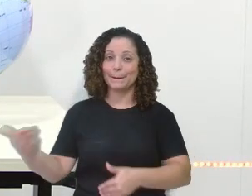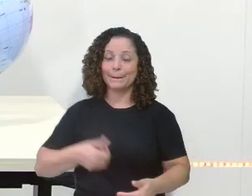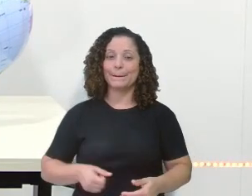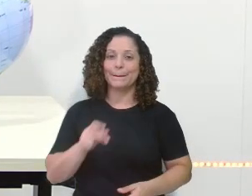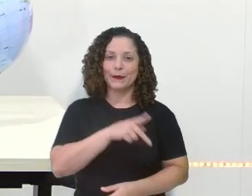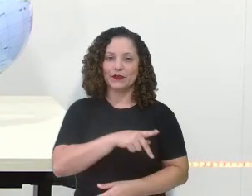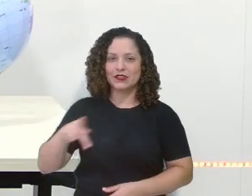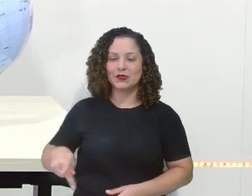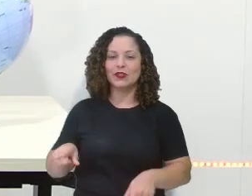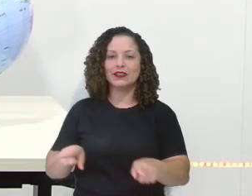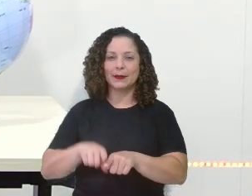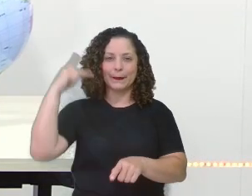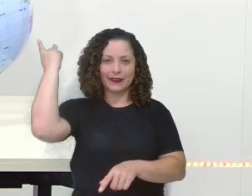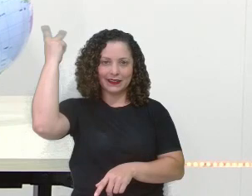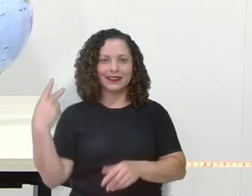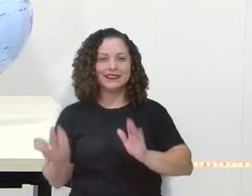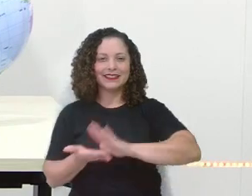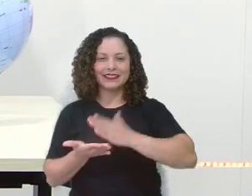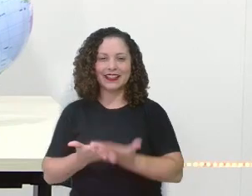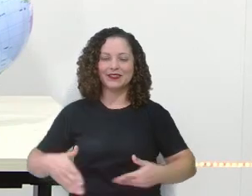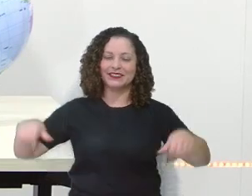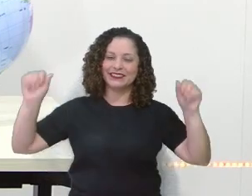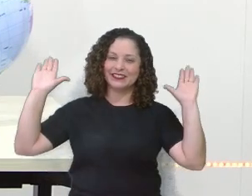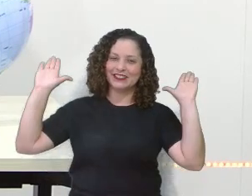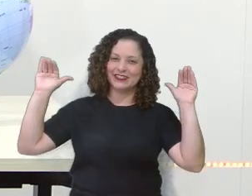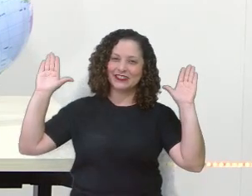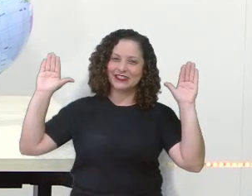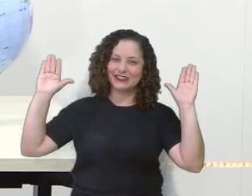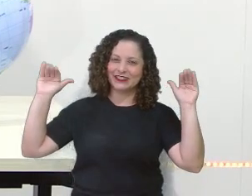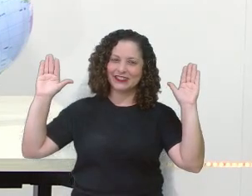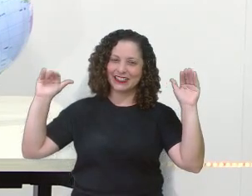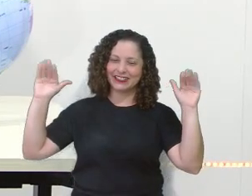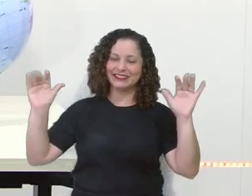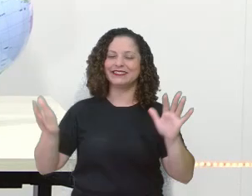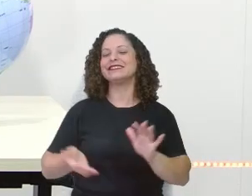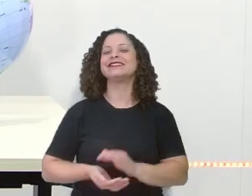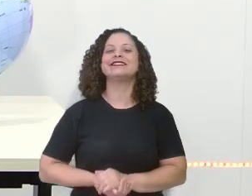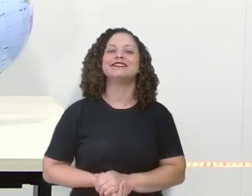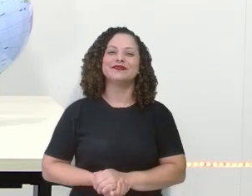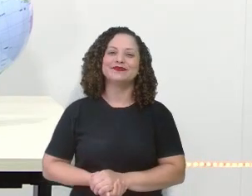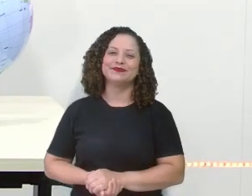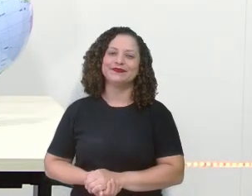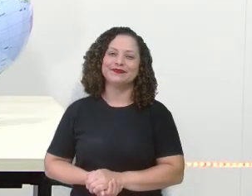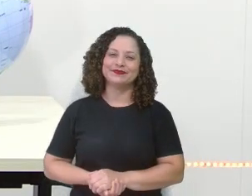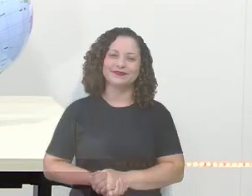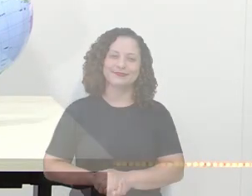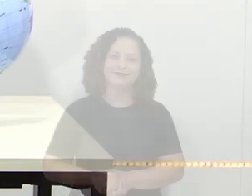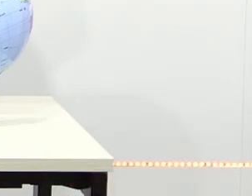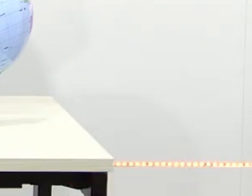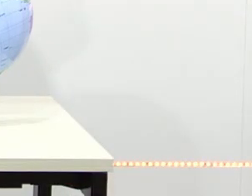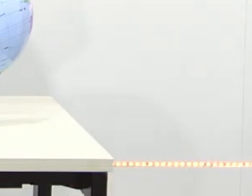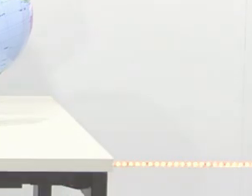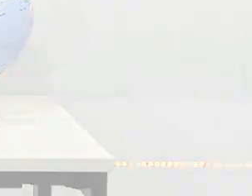professora Verônica e da nossa intérprete. Tchau, tchau e até a próxima aula.